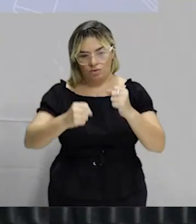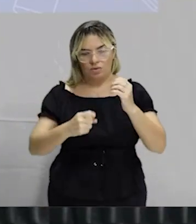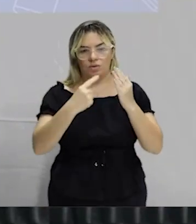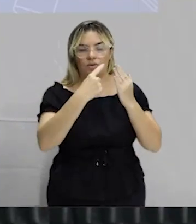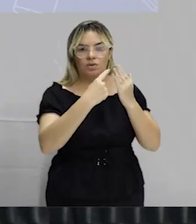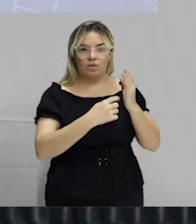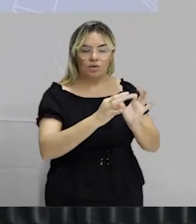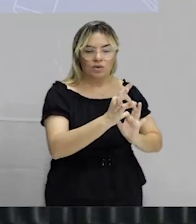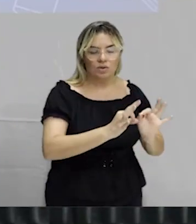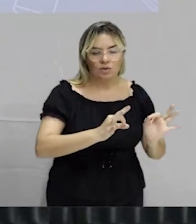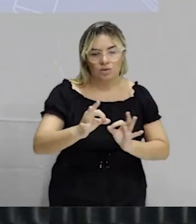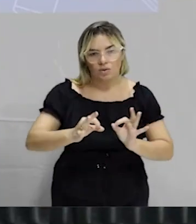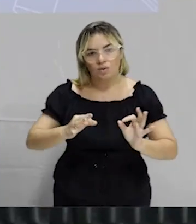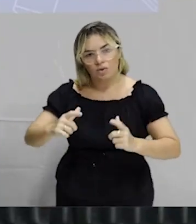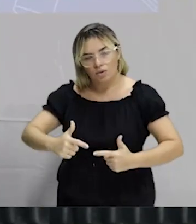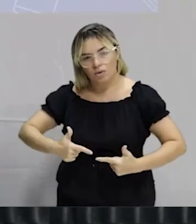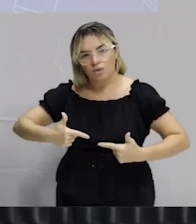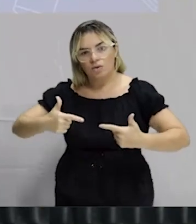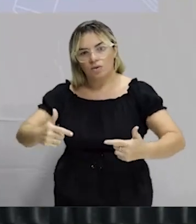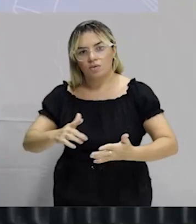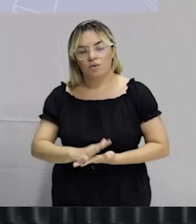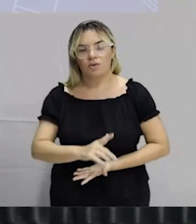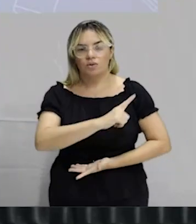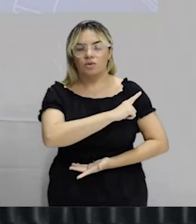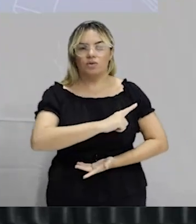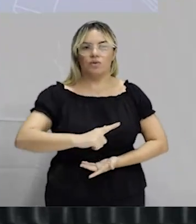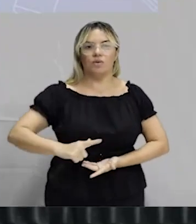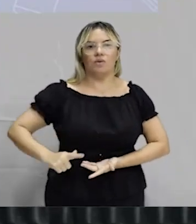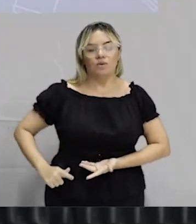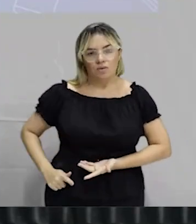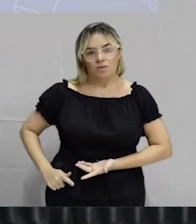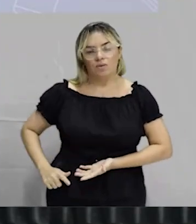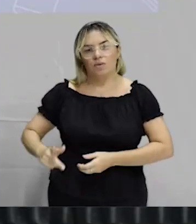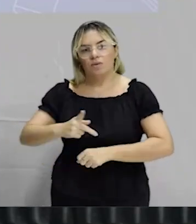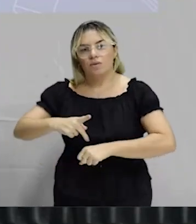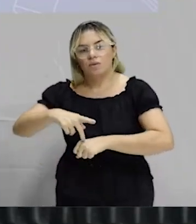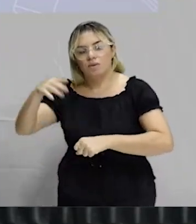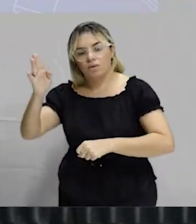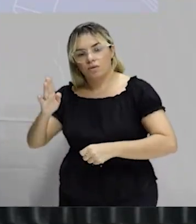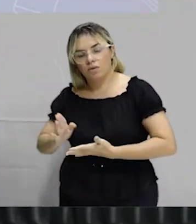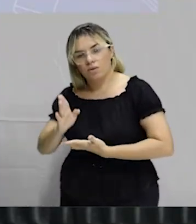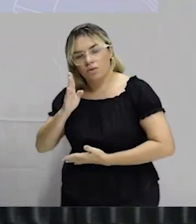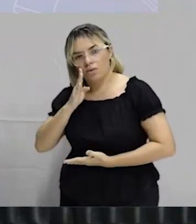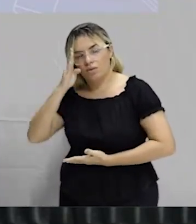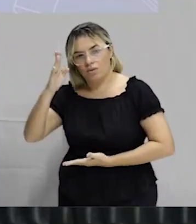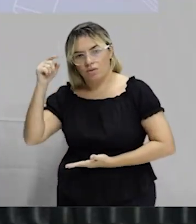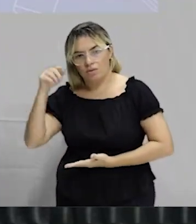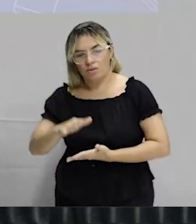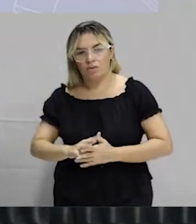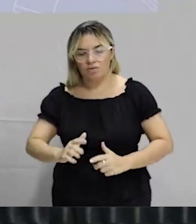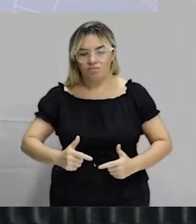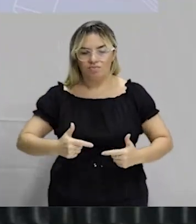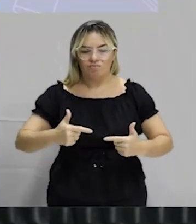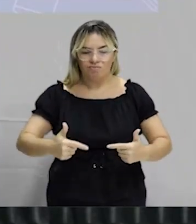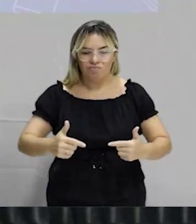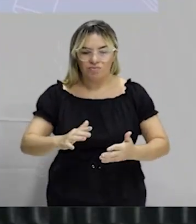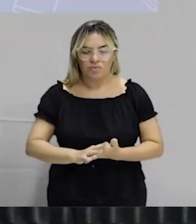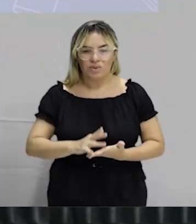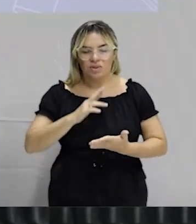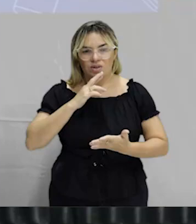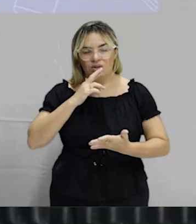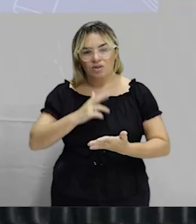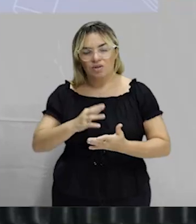É uma tentativa do governo brasileiro, uma das principais tentativas, para resolver essa crise de